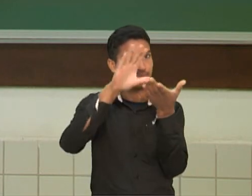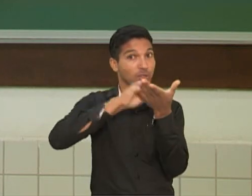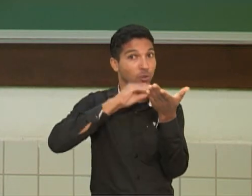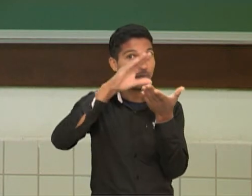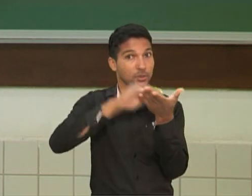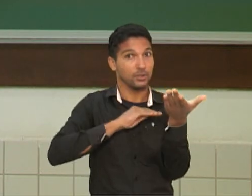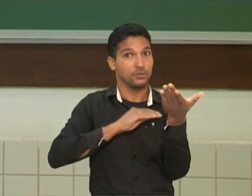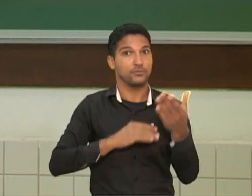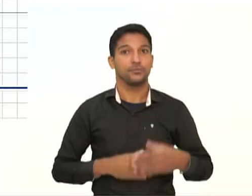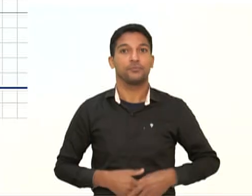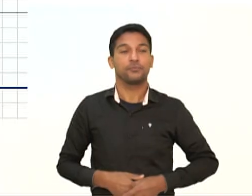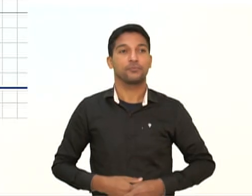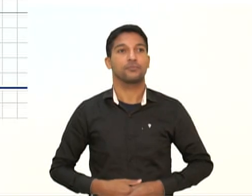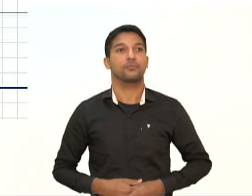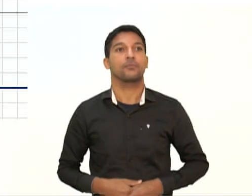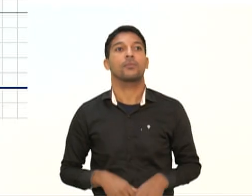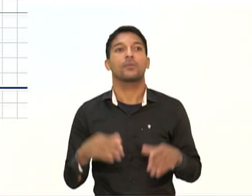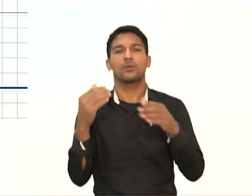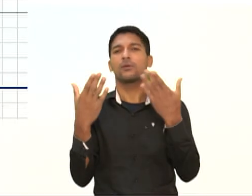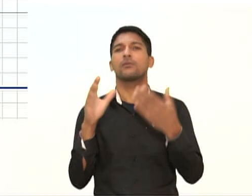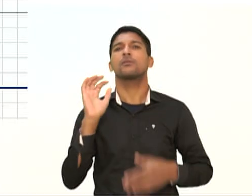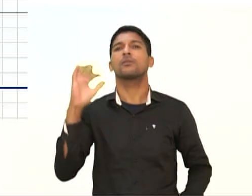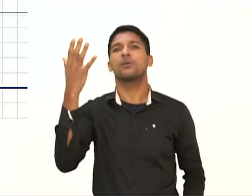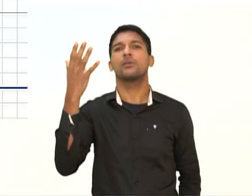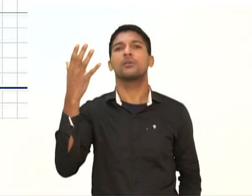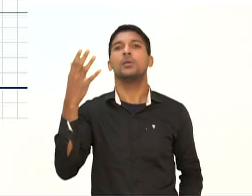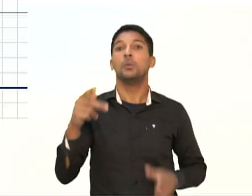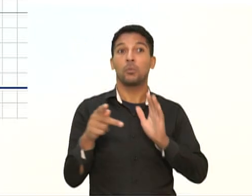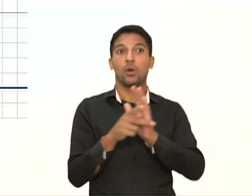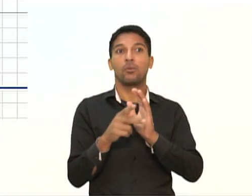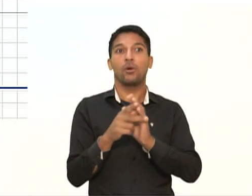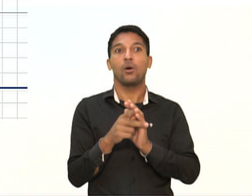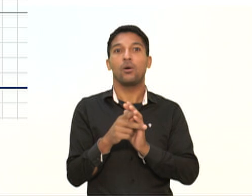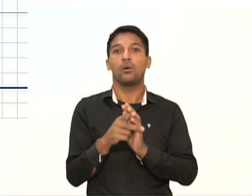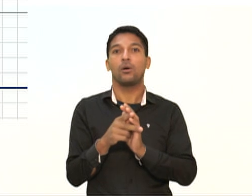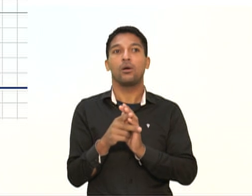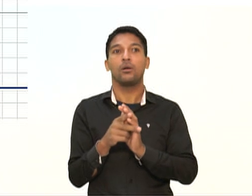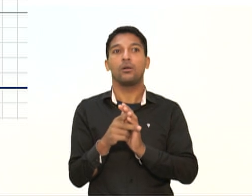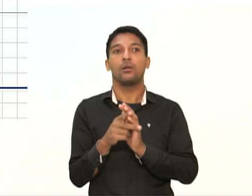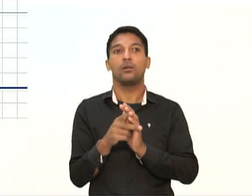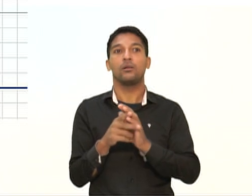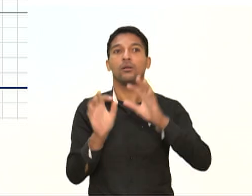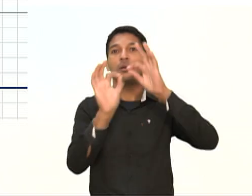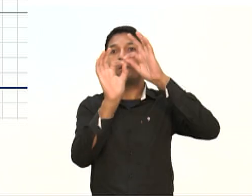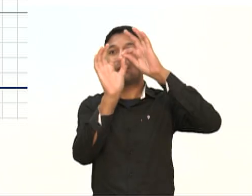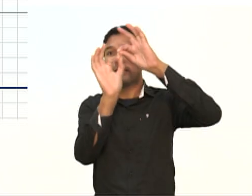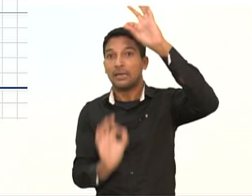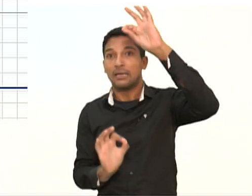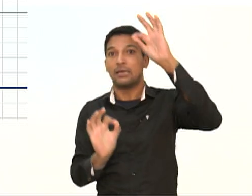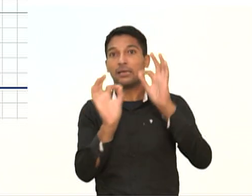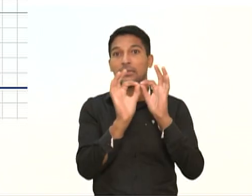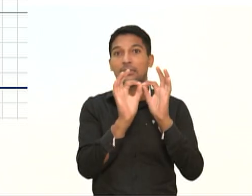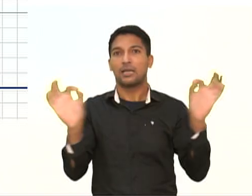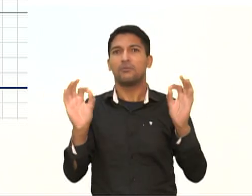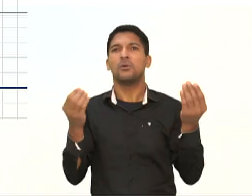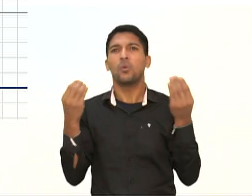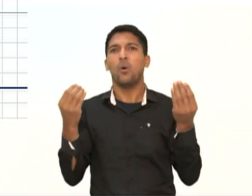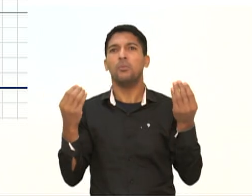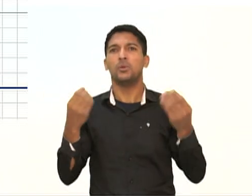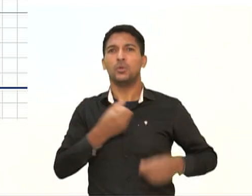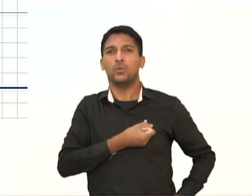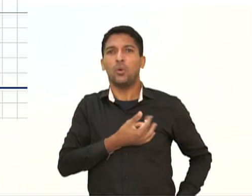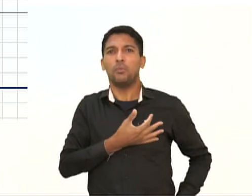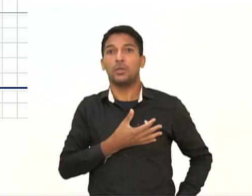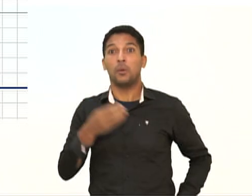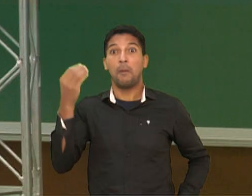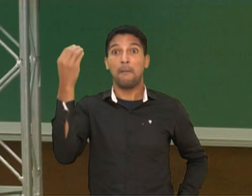Então, o que acontece quando a gente vai colocar no gráfico? Gente, não precisa se assustar, não é um bicho papão, não é